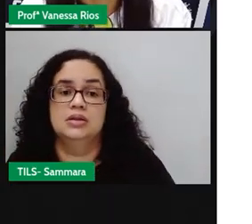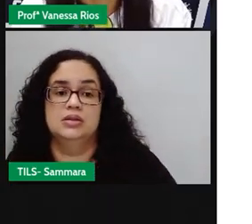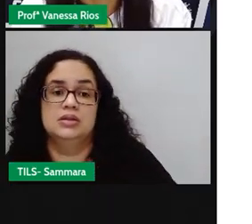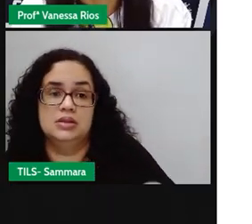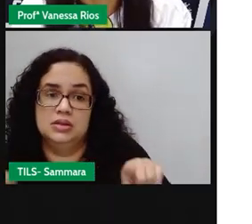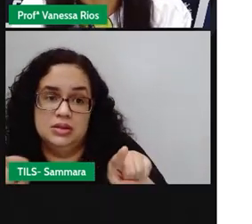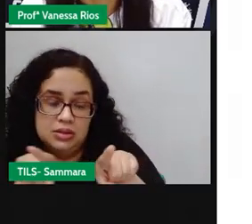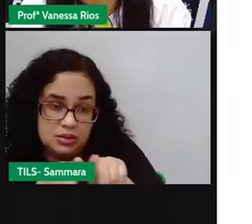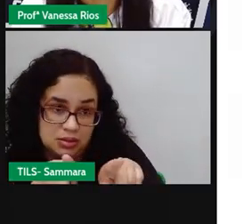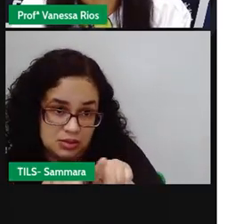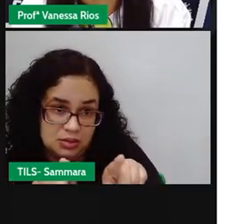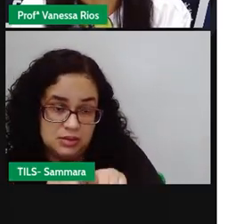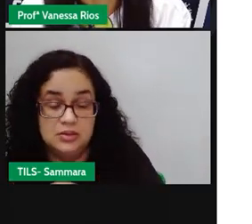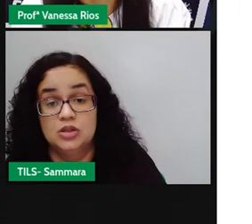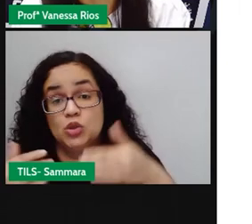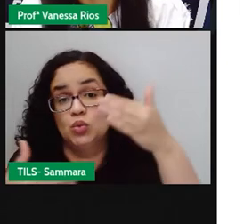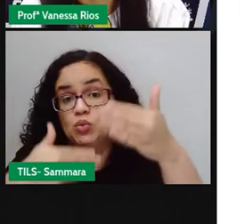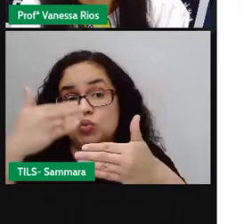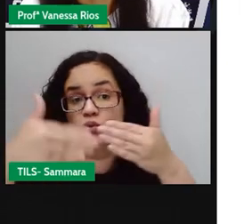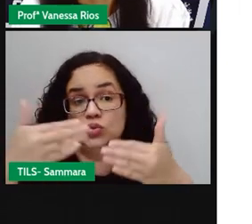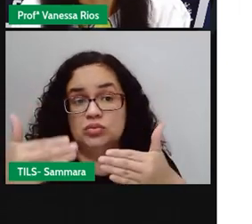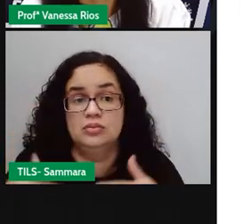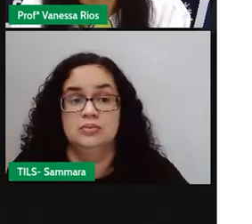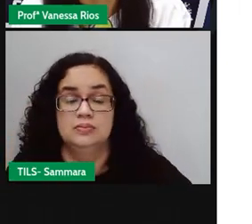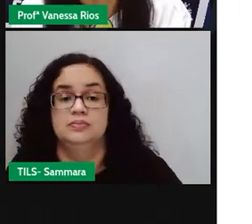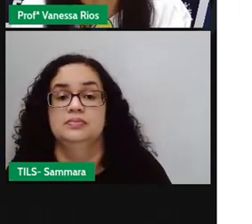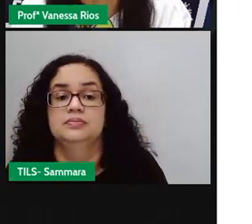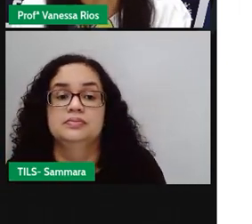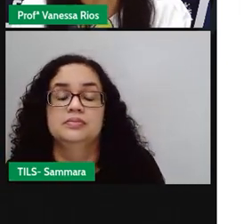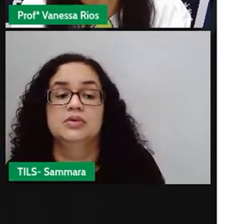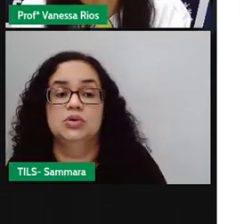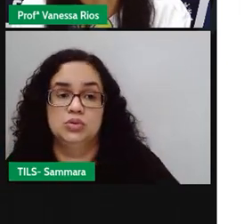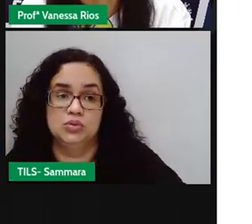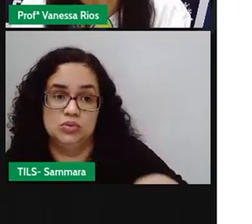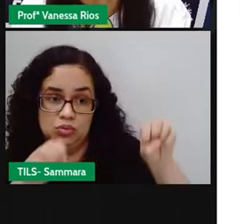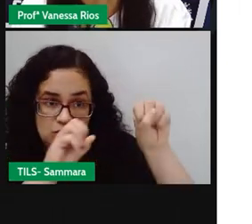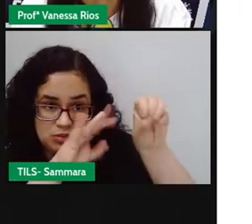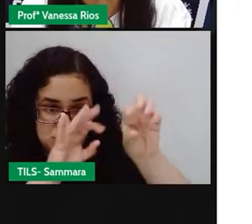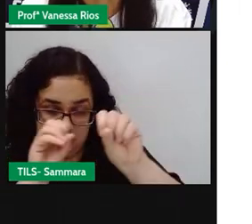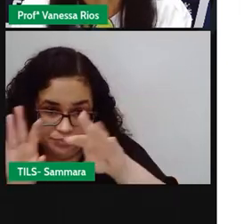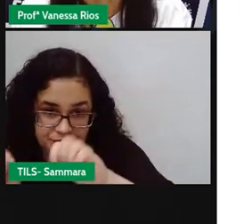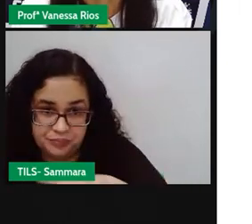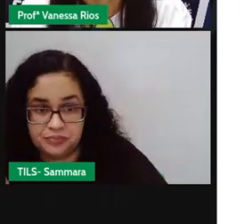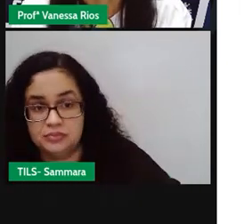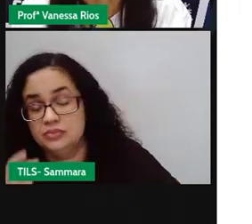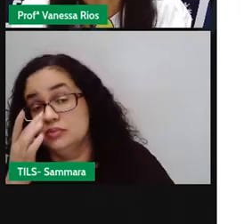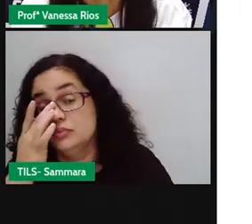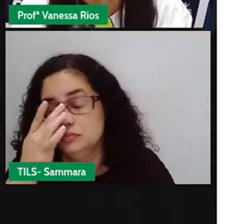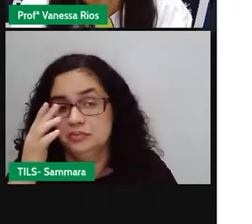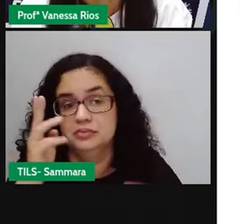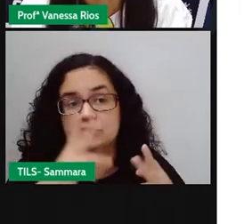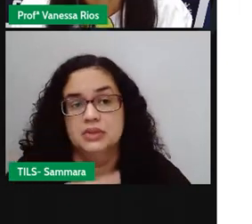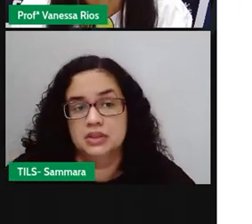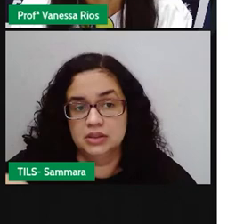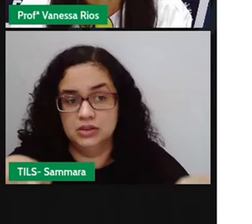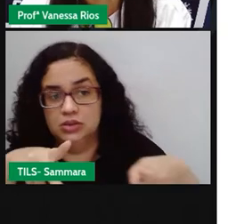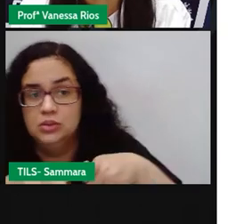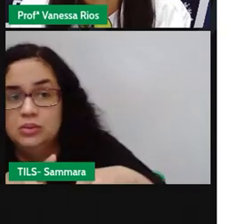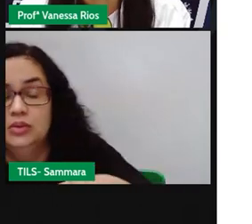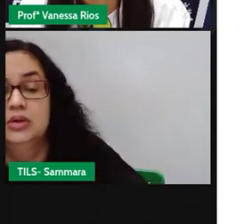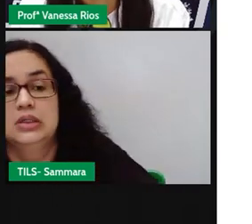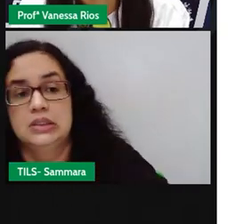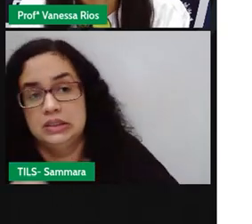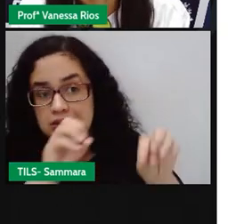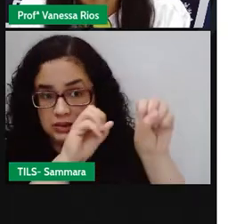o passar de uma lição, né? Um ensinamento. Esse conto popular tem a intenção